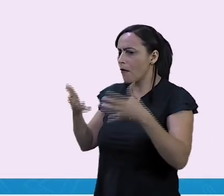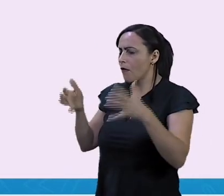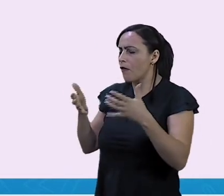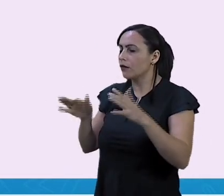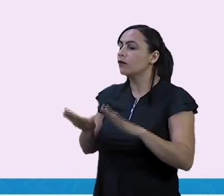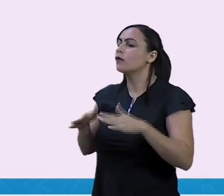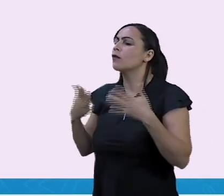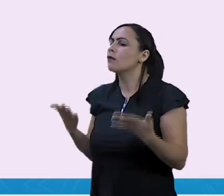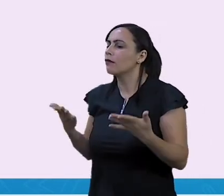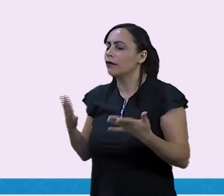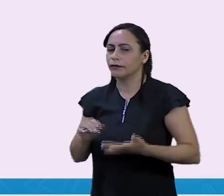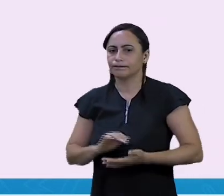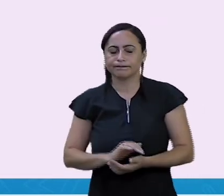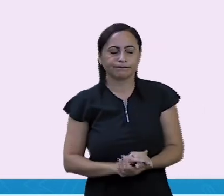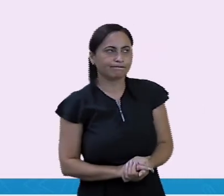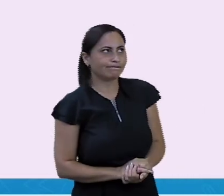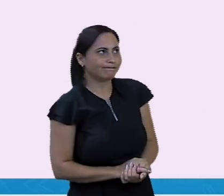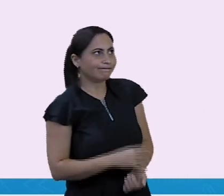você seria?